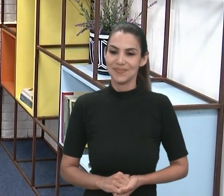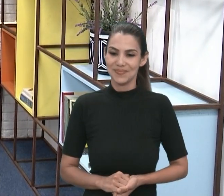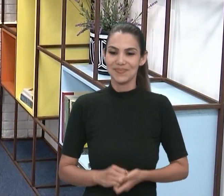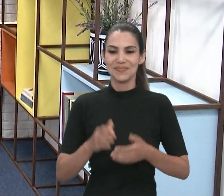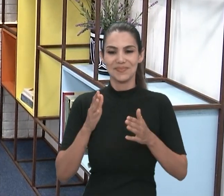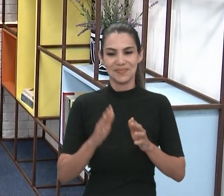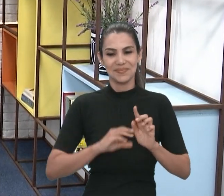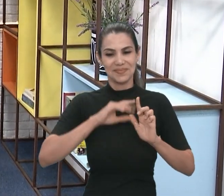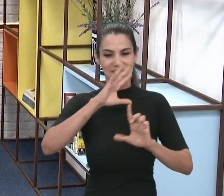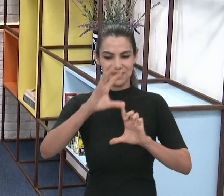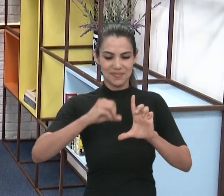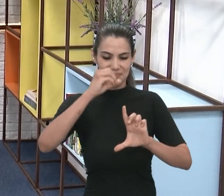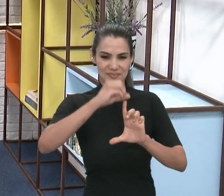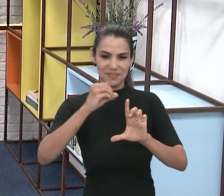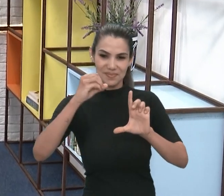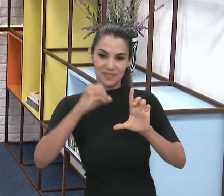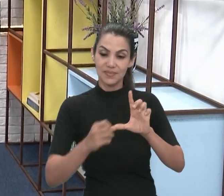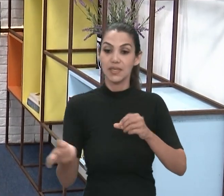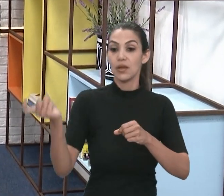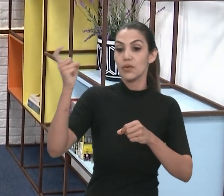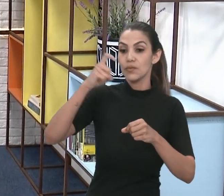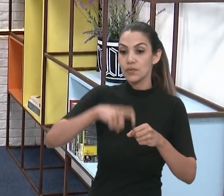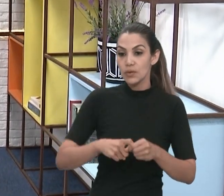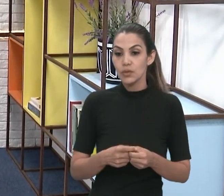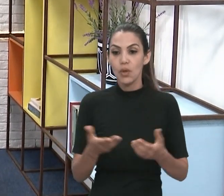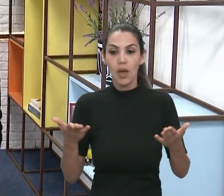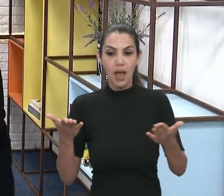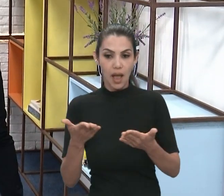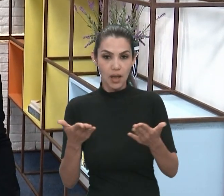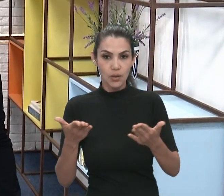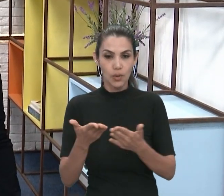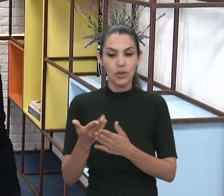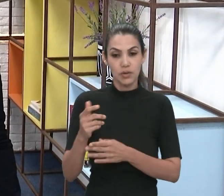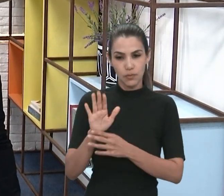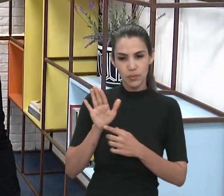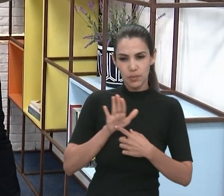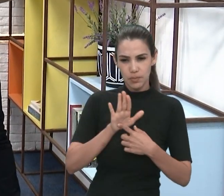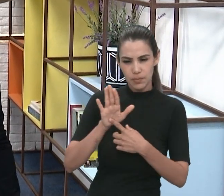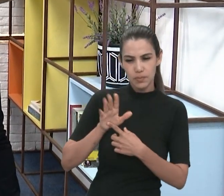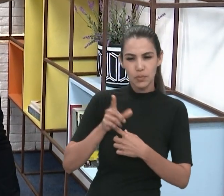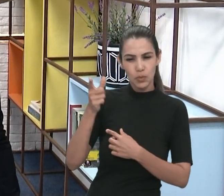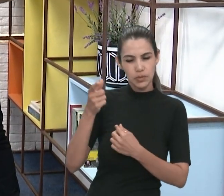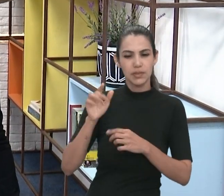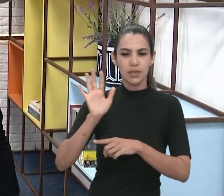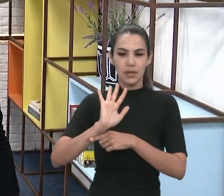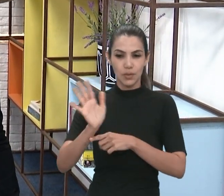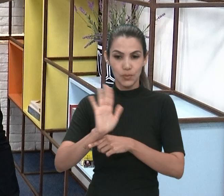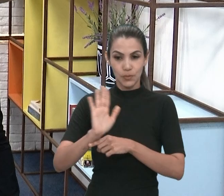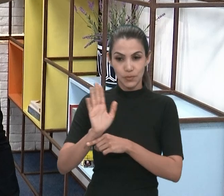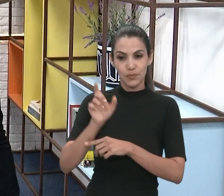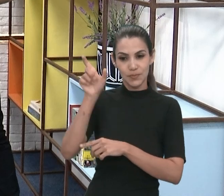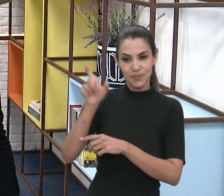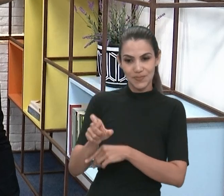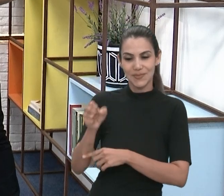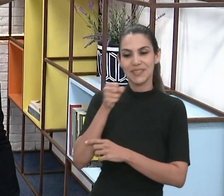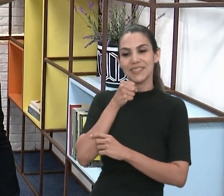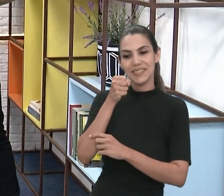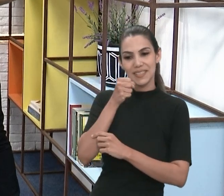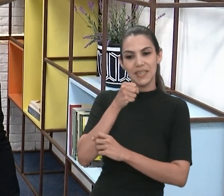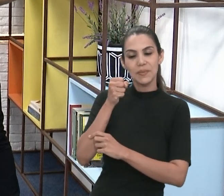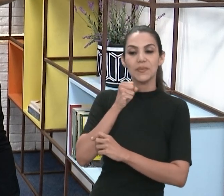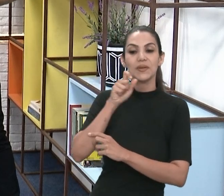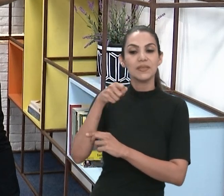Muito bem, já estamos de volta com o Mundo UFG e agora eu vou chamar o material da nossa repórter Janaína de Oliveira. Ela vai contar